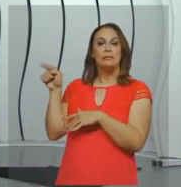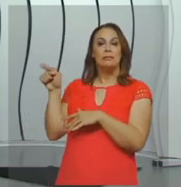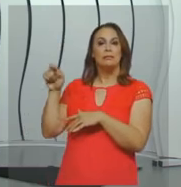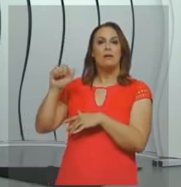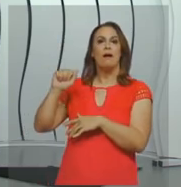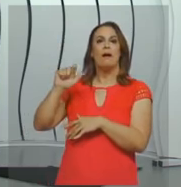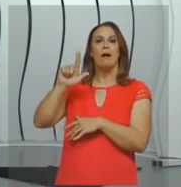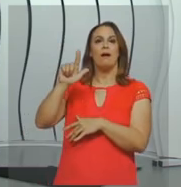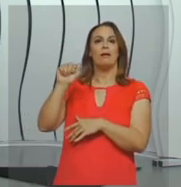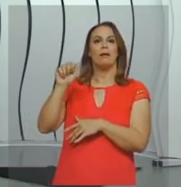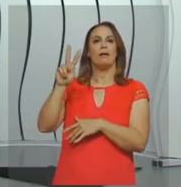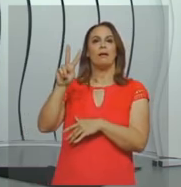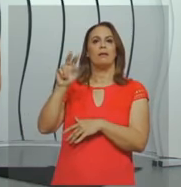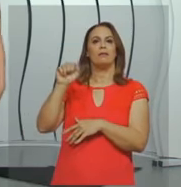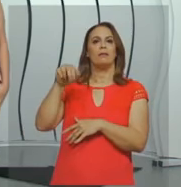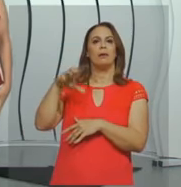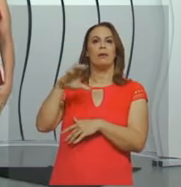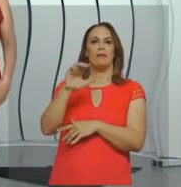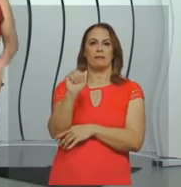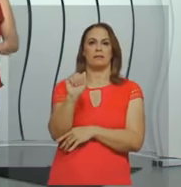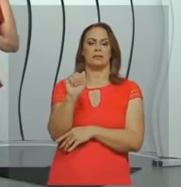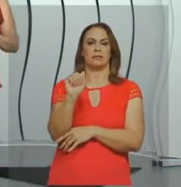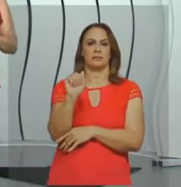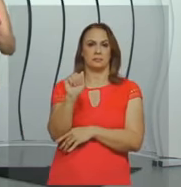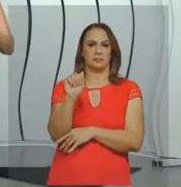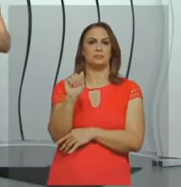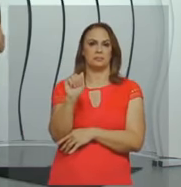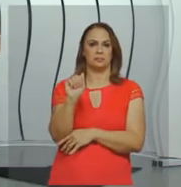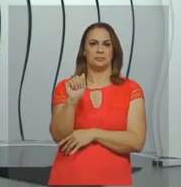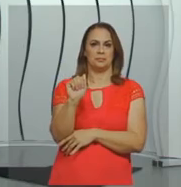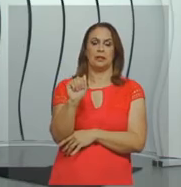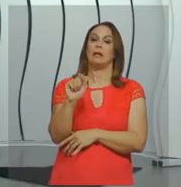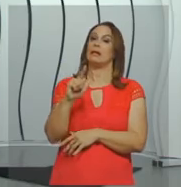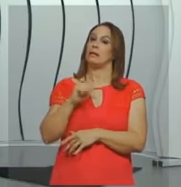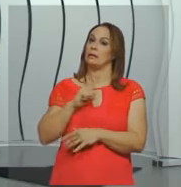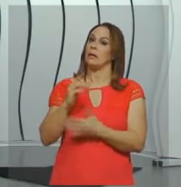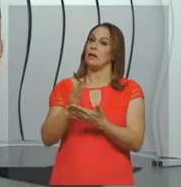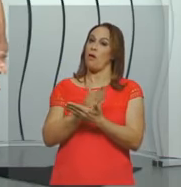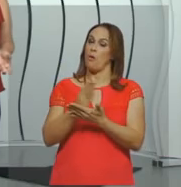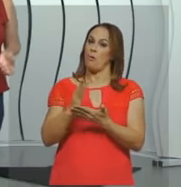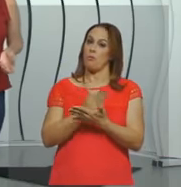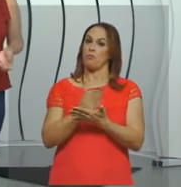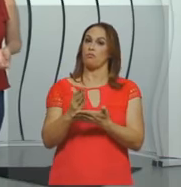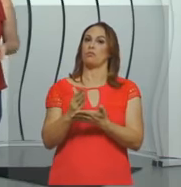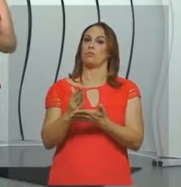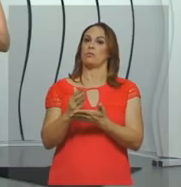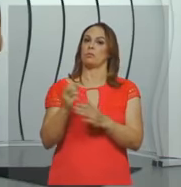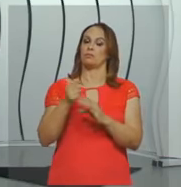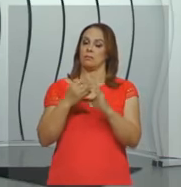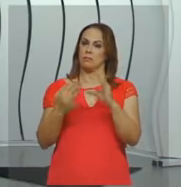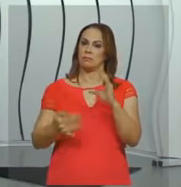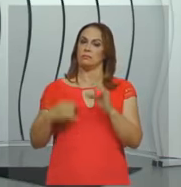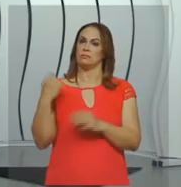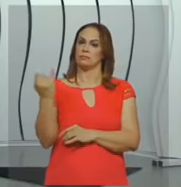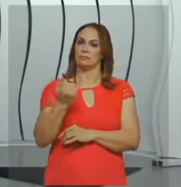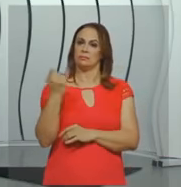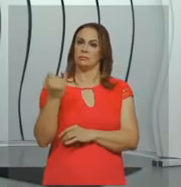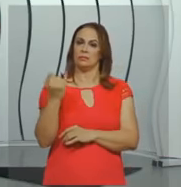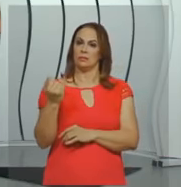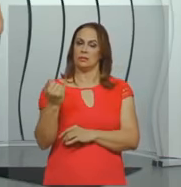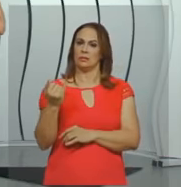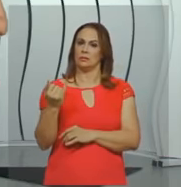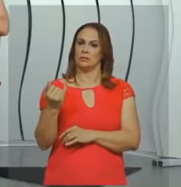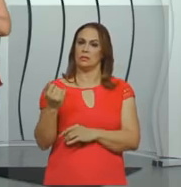alavanca, tá? E uma alavanca, ela tem alguns pontos importantes, né? Eu estou aplicando uma força